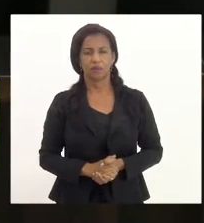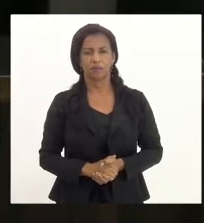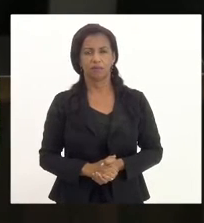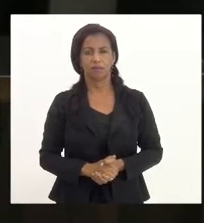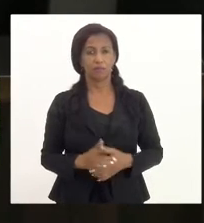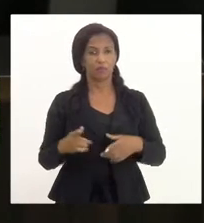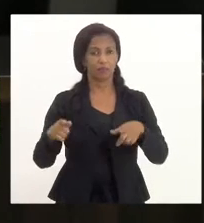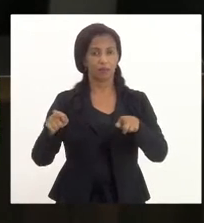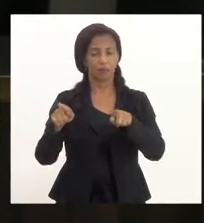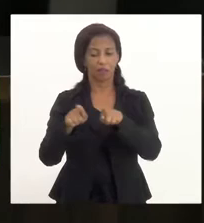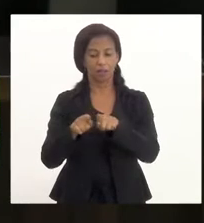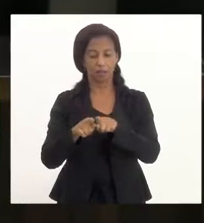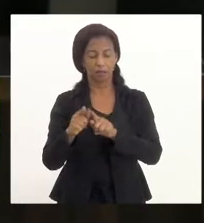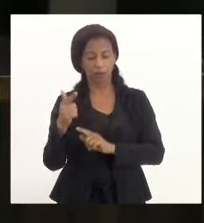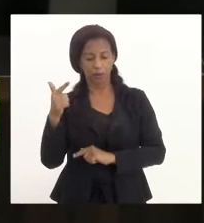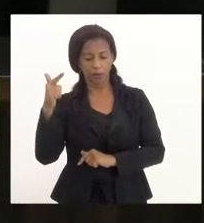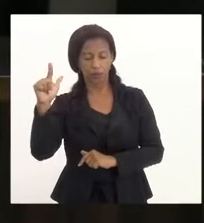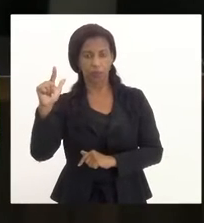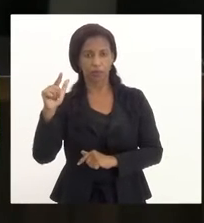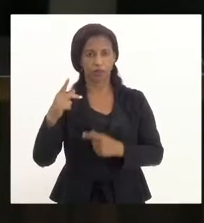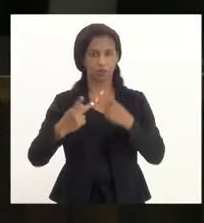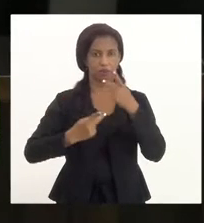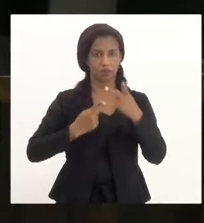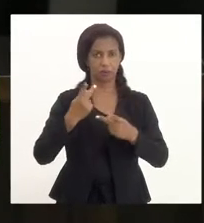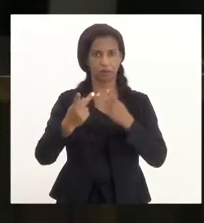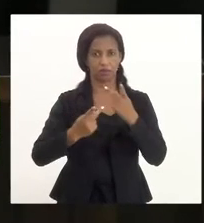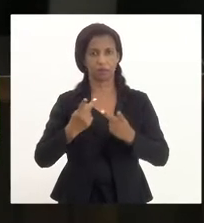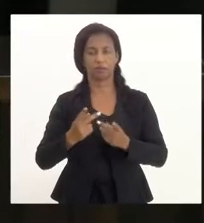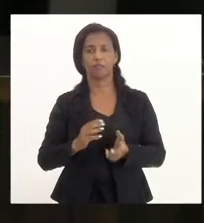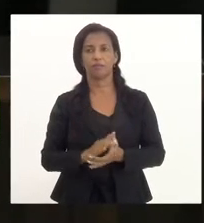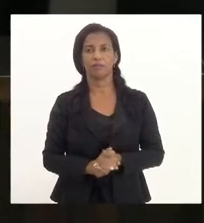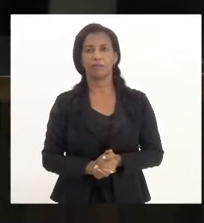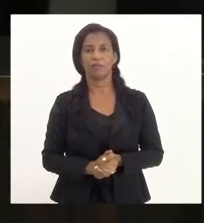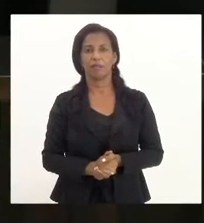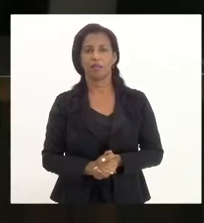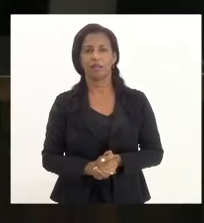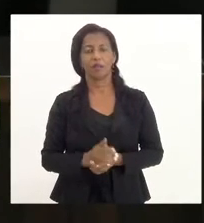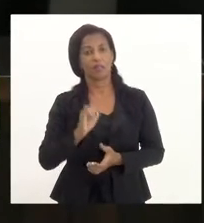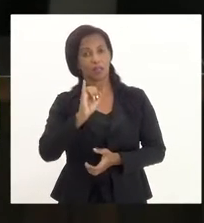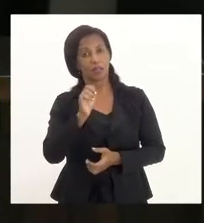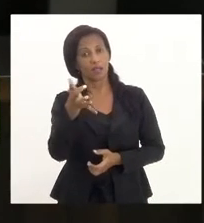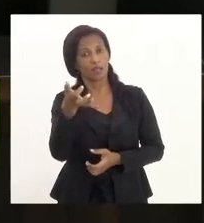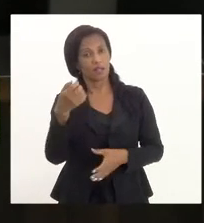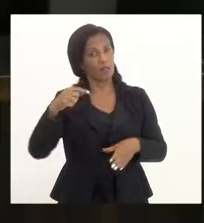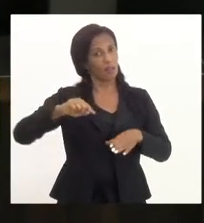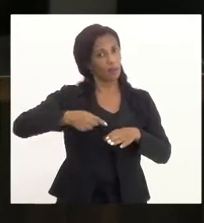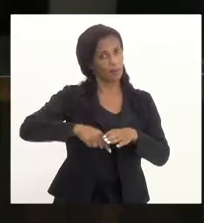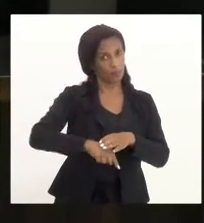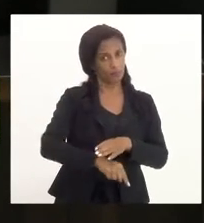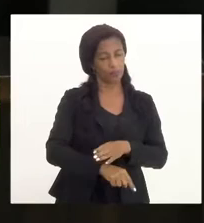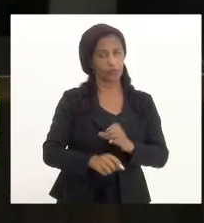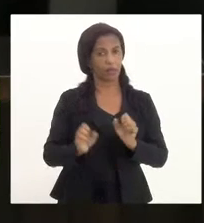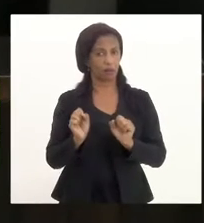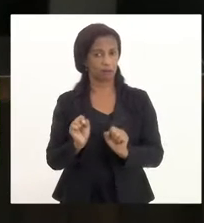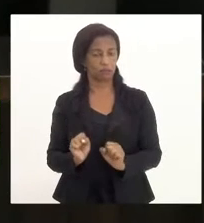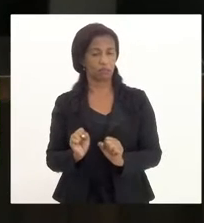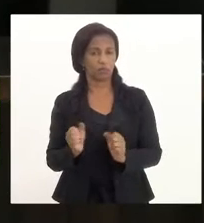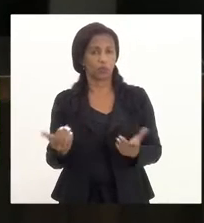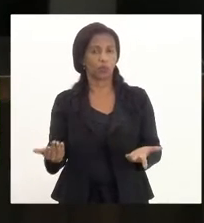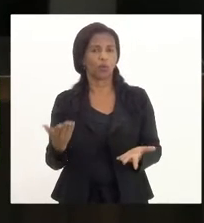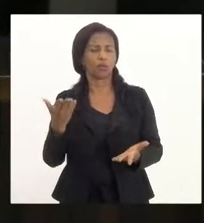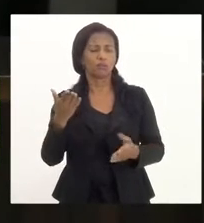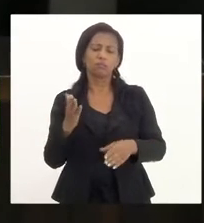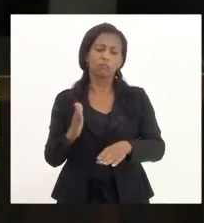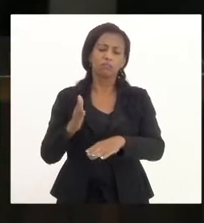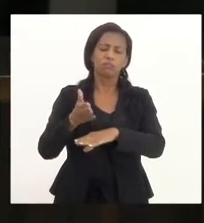ah e também tem mais uma questão soro fizesse aprofundar e é que